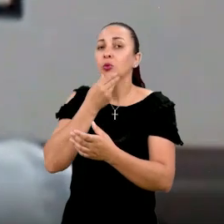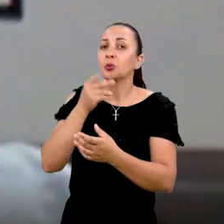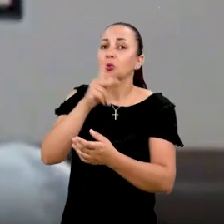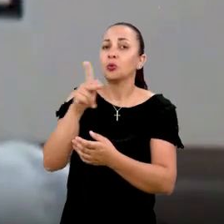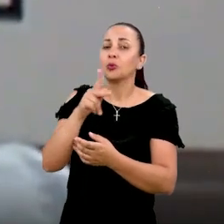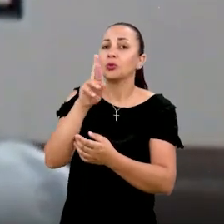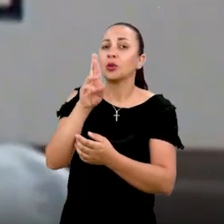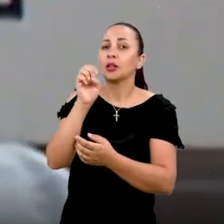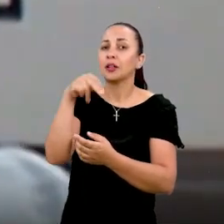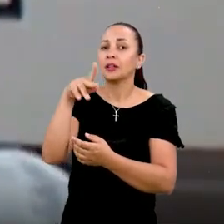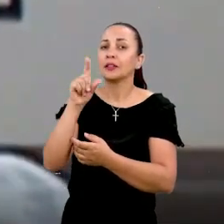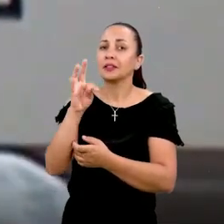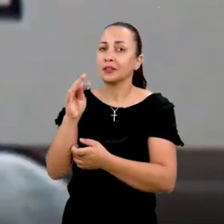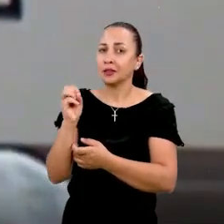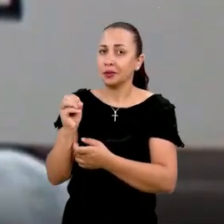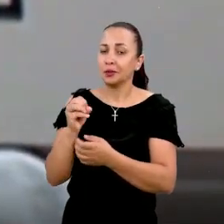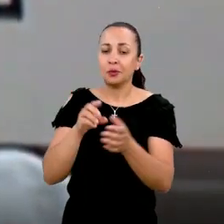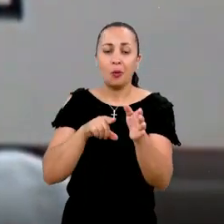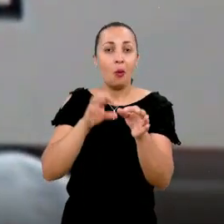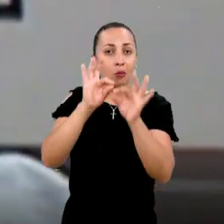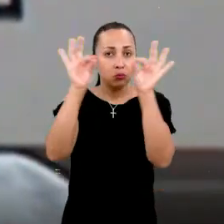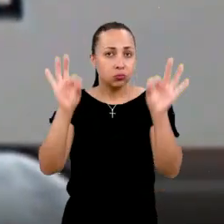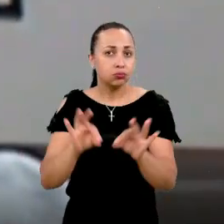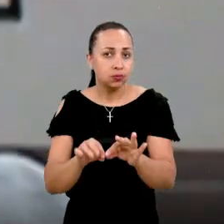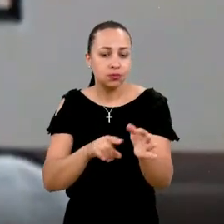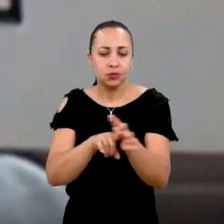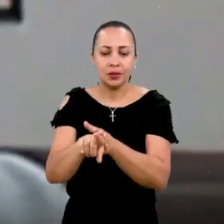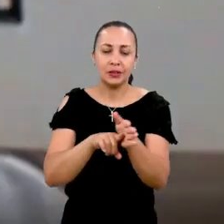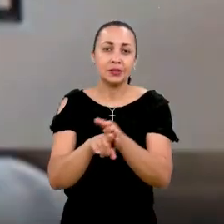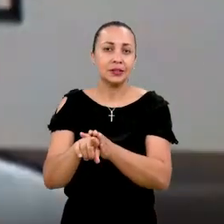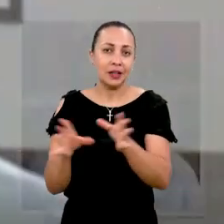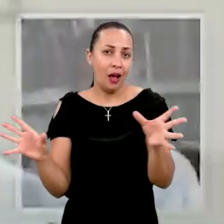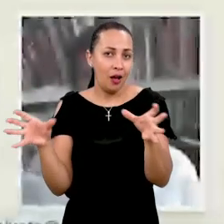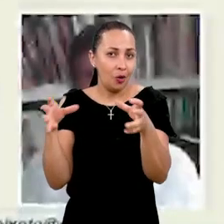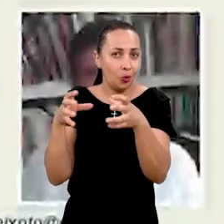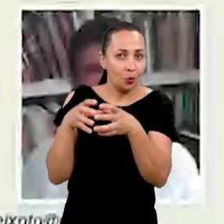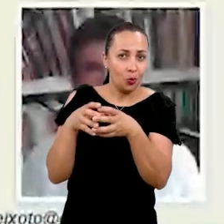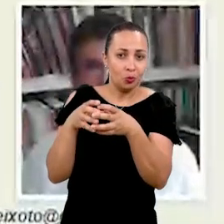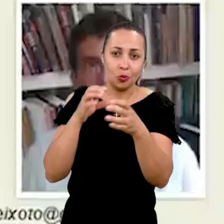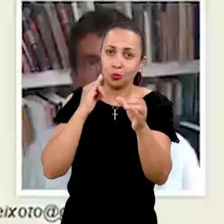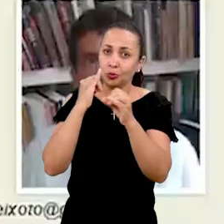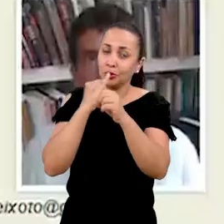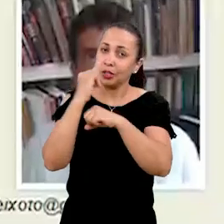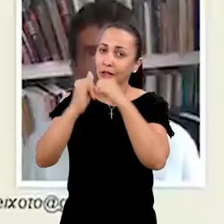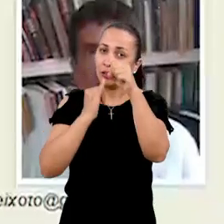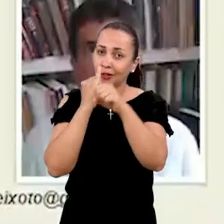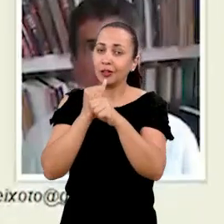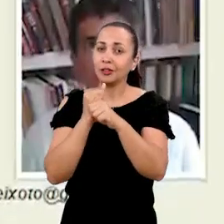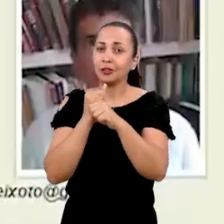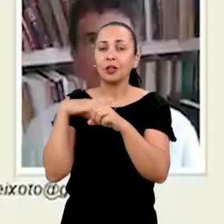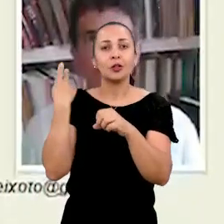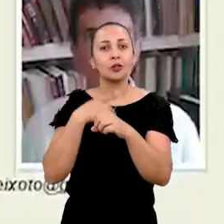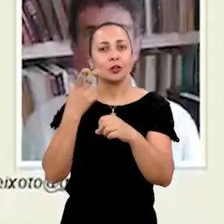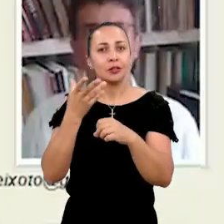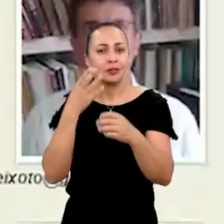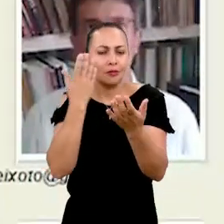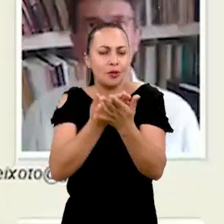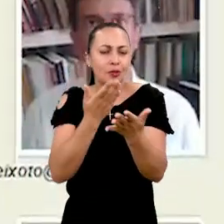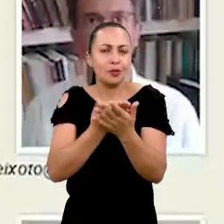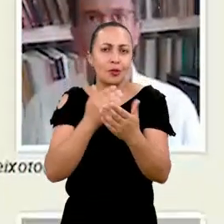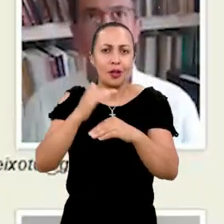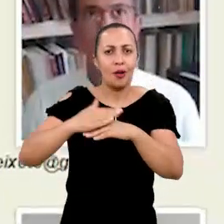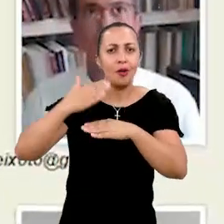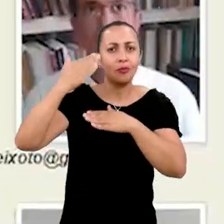com o professor Renato Amado Peixoto. É um projeto de pesquisa em rede, efetivamente, onde nós pretendemos estudar